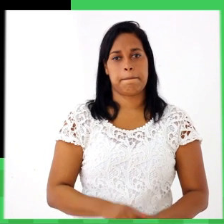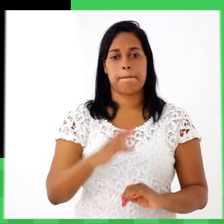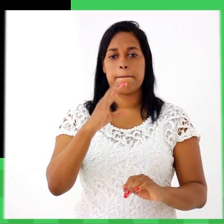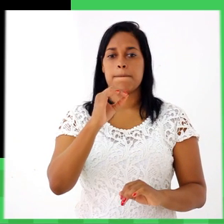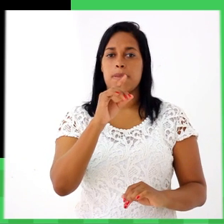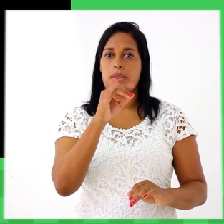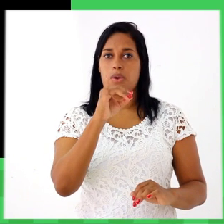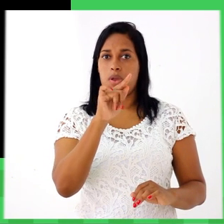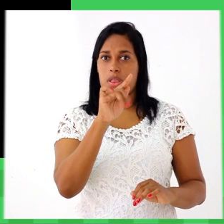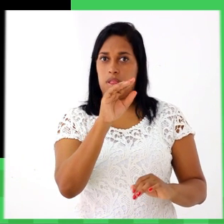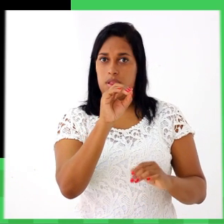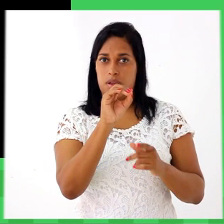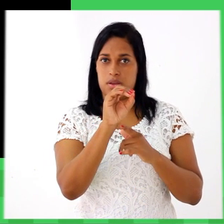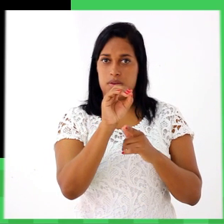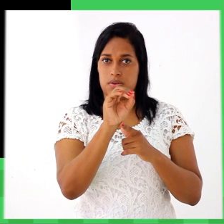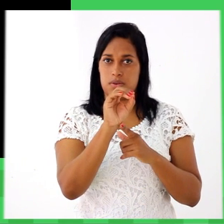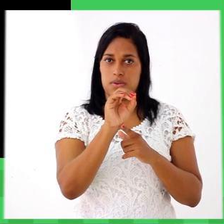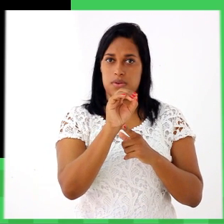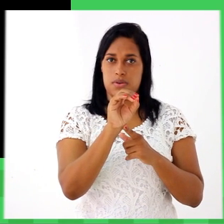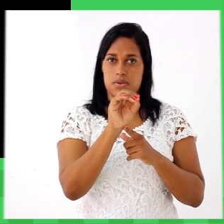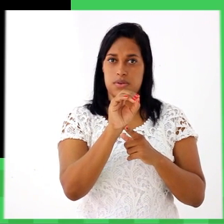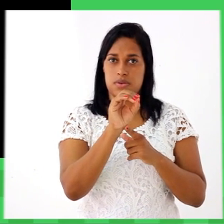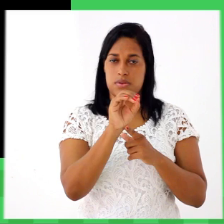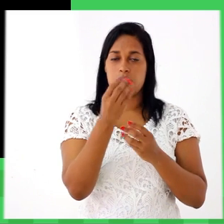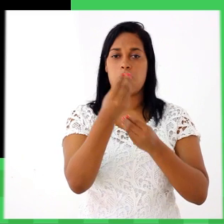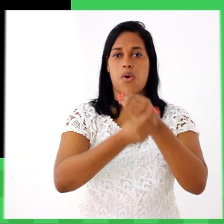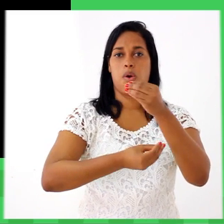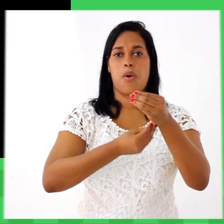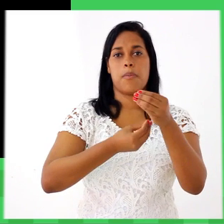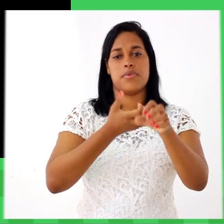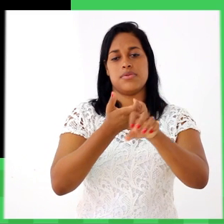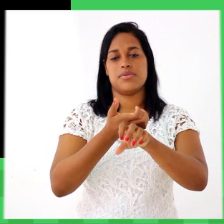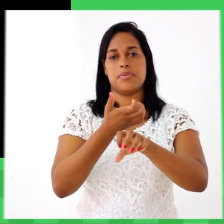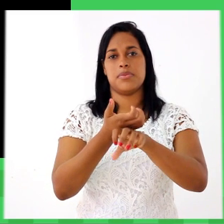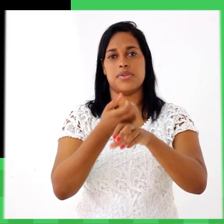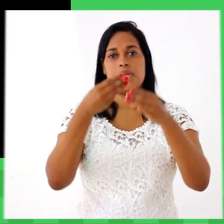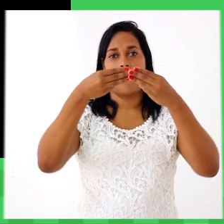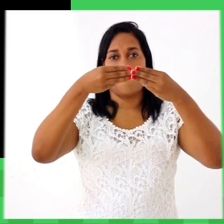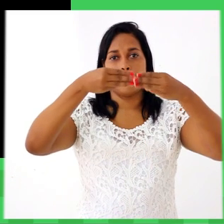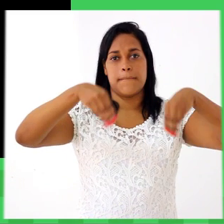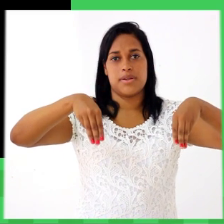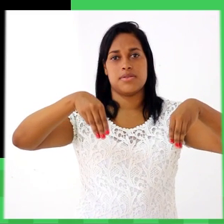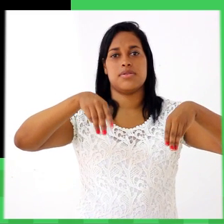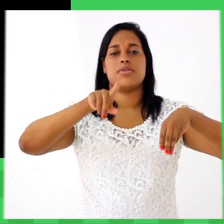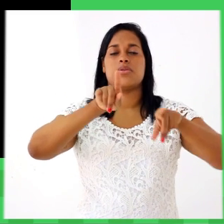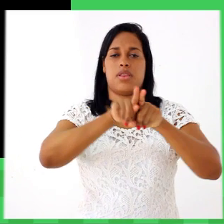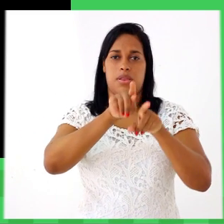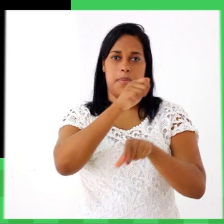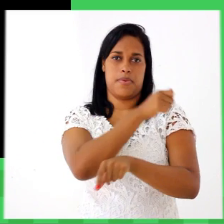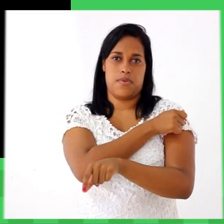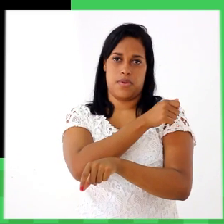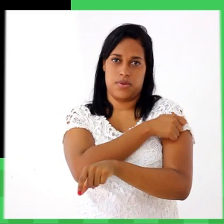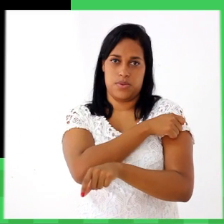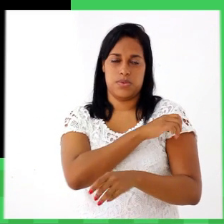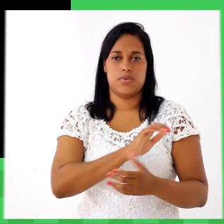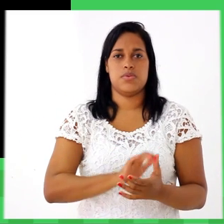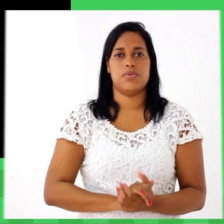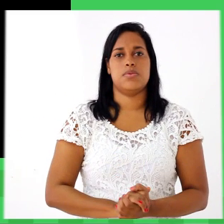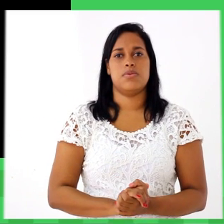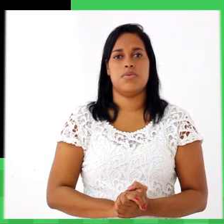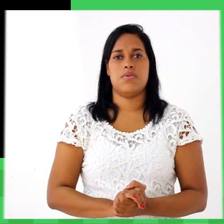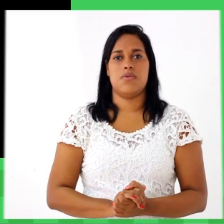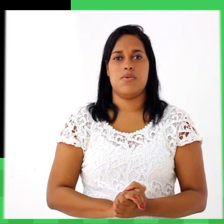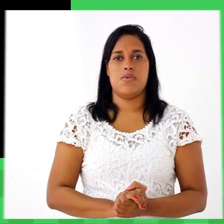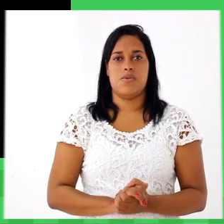Código vem da disciplina. Matrícula vem do aluno. Ou,